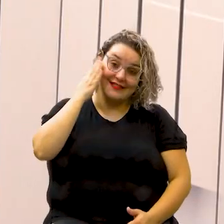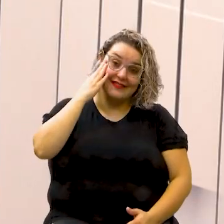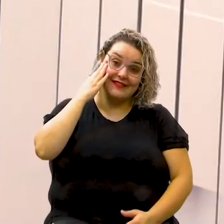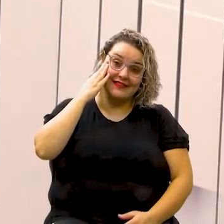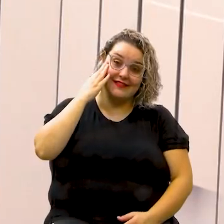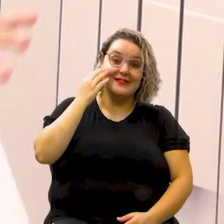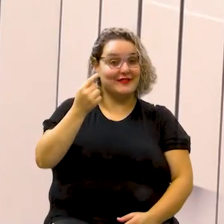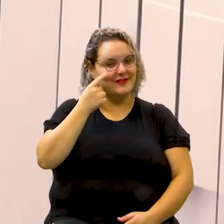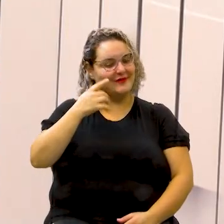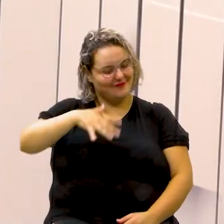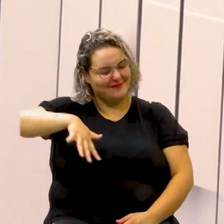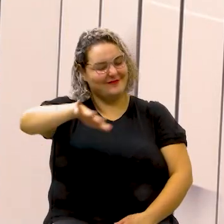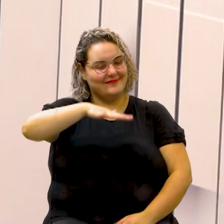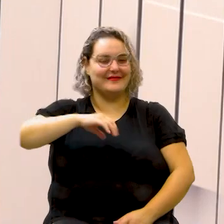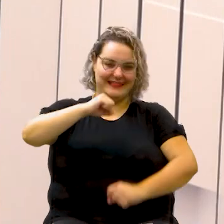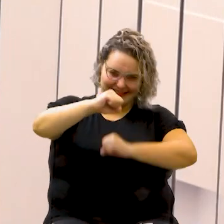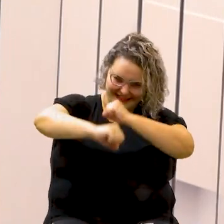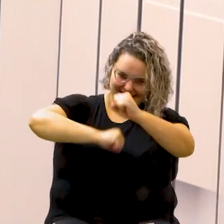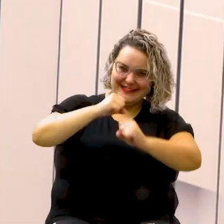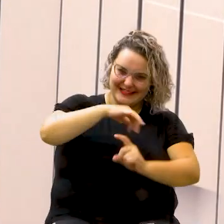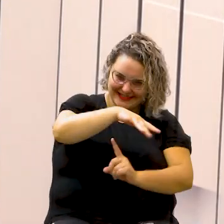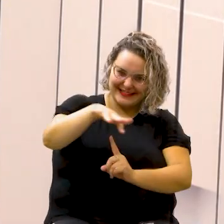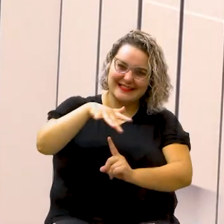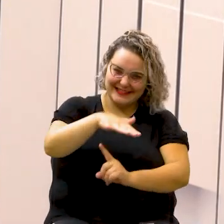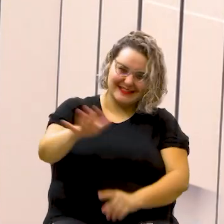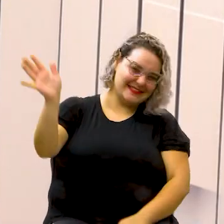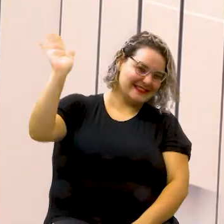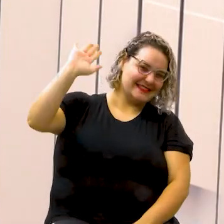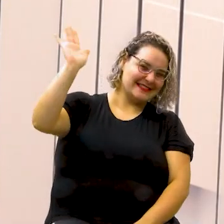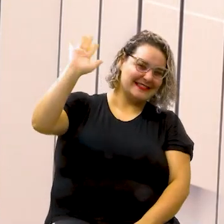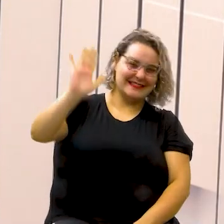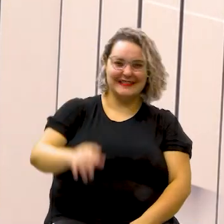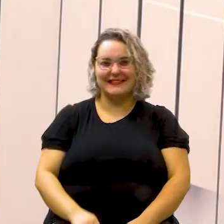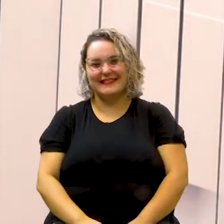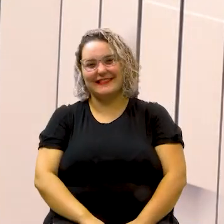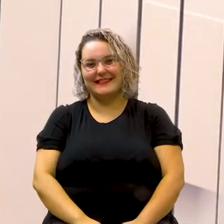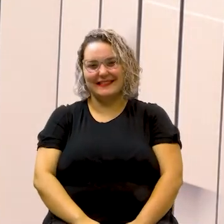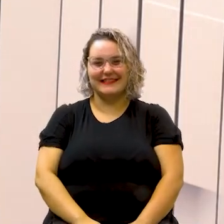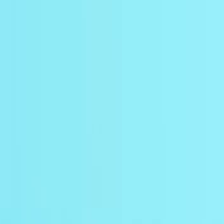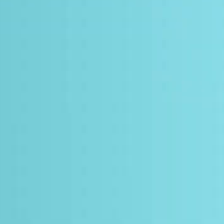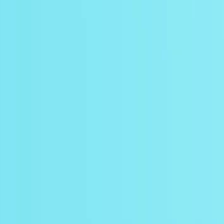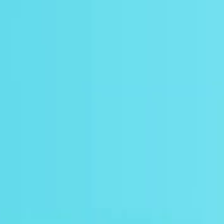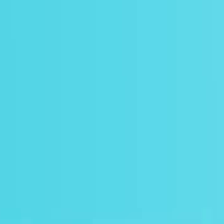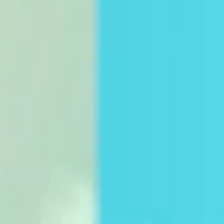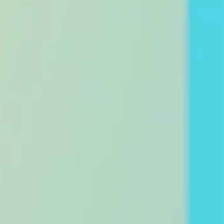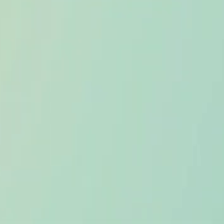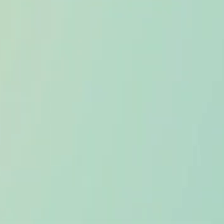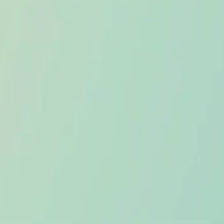Aranha e já sabe, né? Estou sempre por aqui, ó, girando no Giro Ambiental. Tchau!